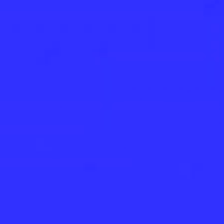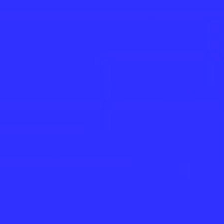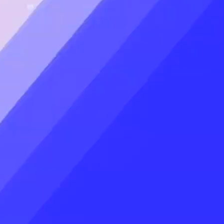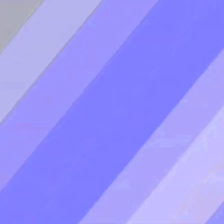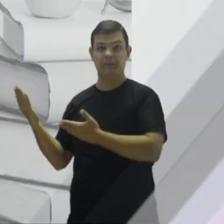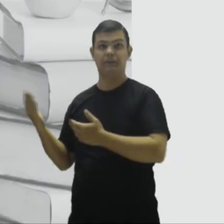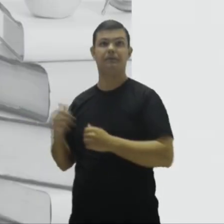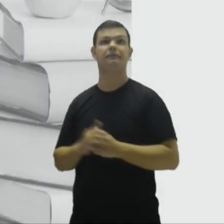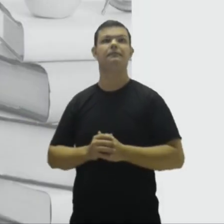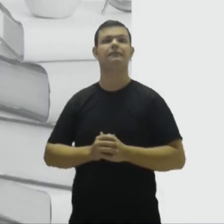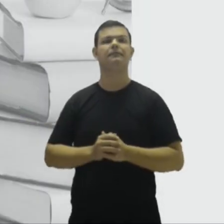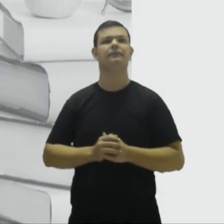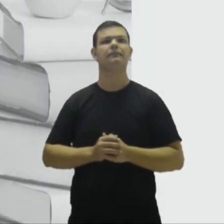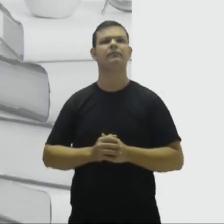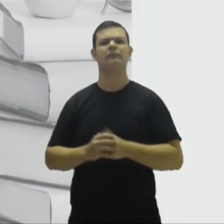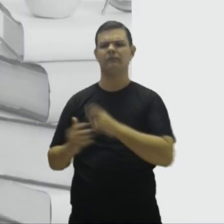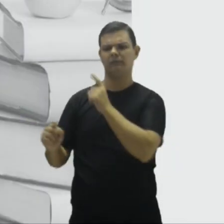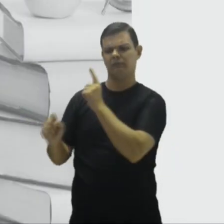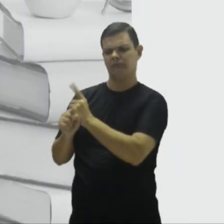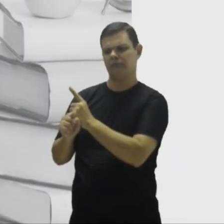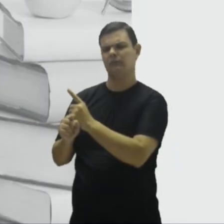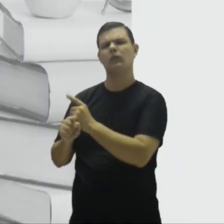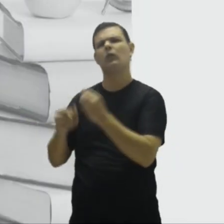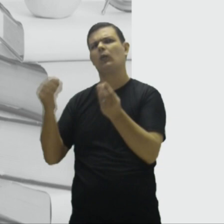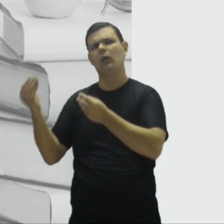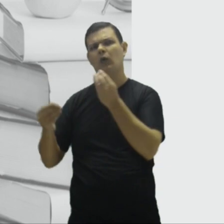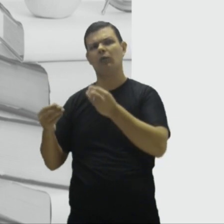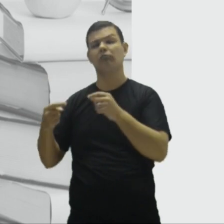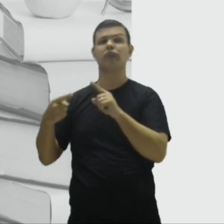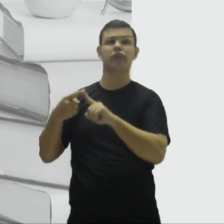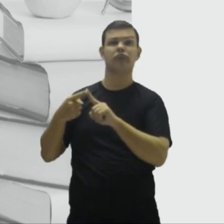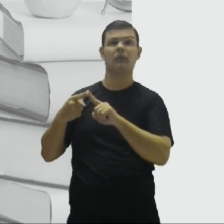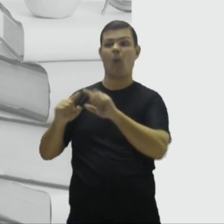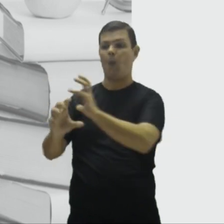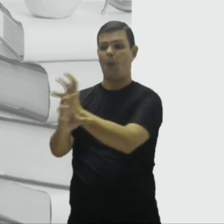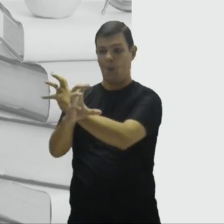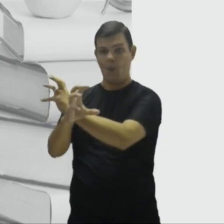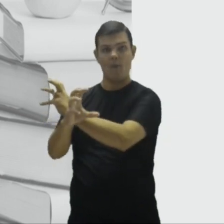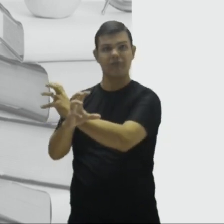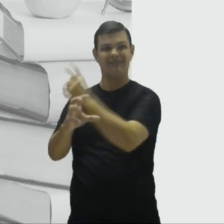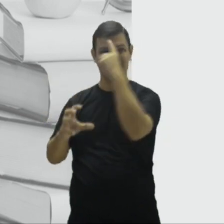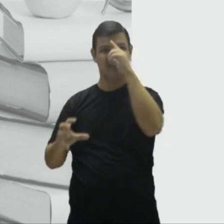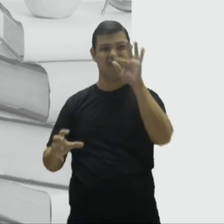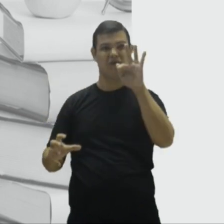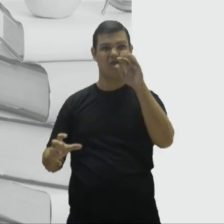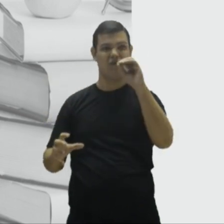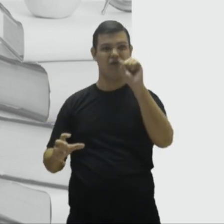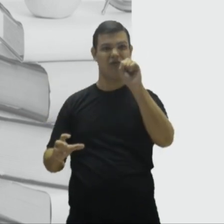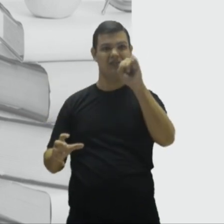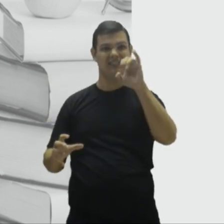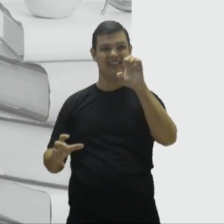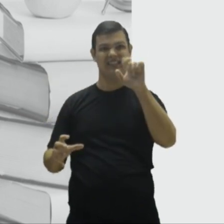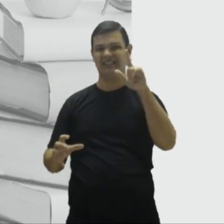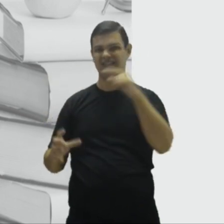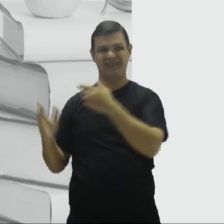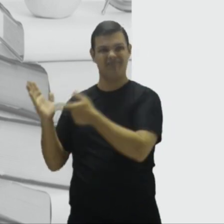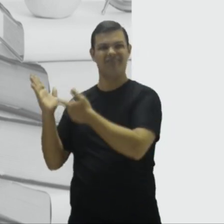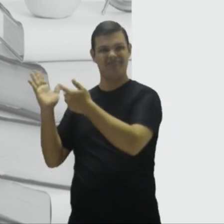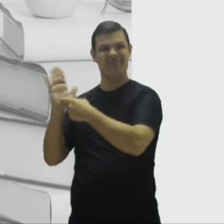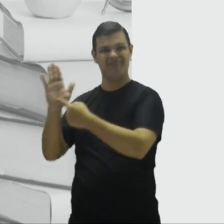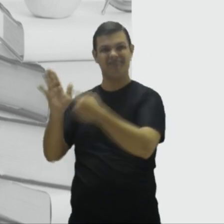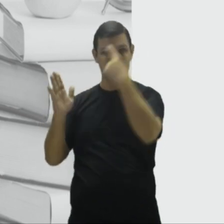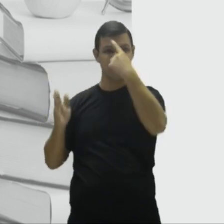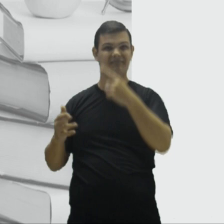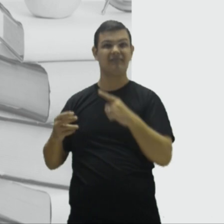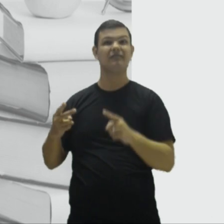nosso slide. Nós procuramos informações através de fósseis, como foi o fóssil de Luzia, que eu acabei de mostrar para vocês, esse